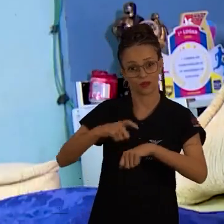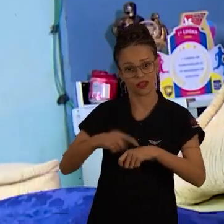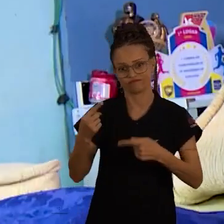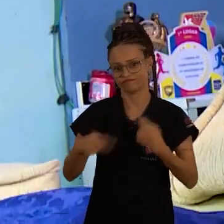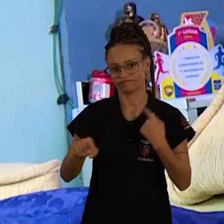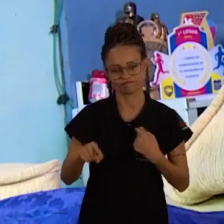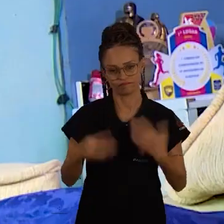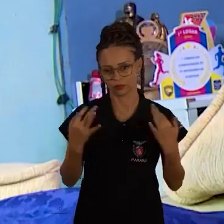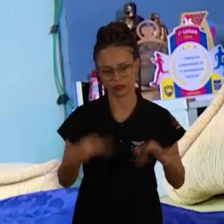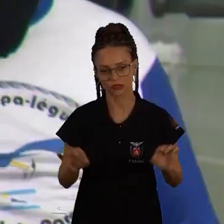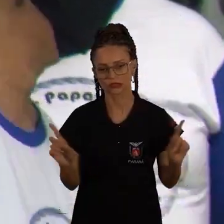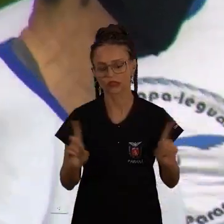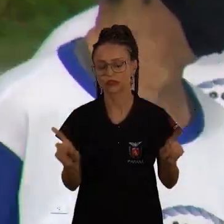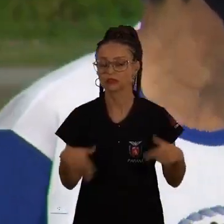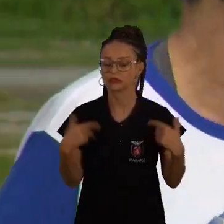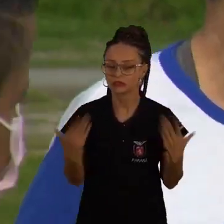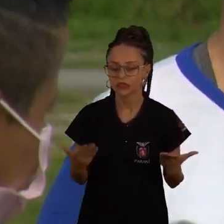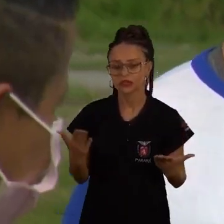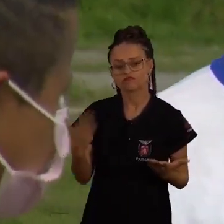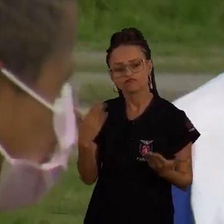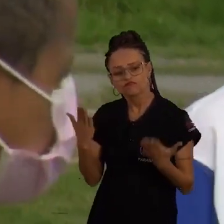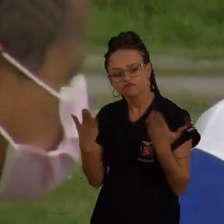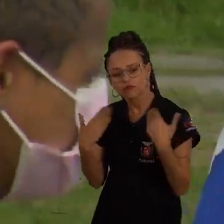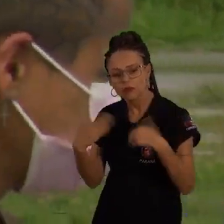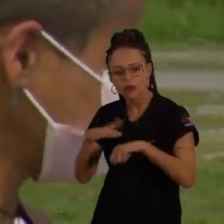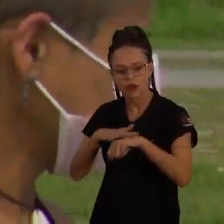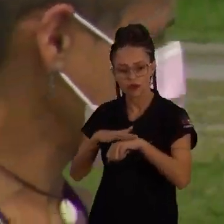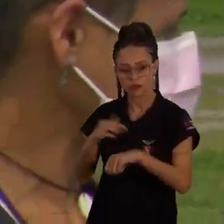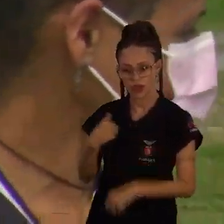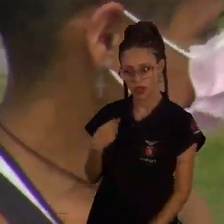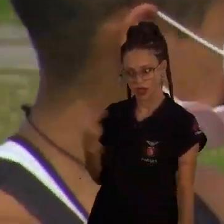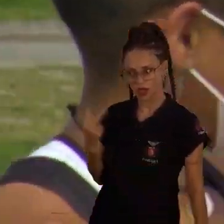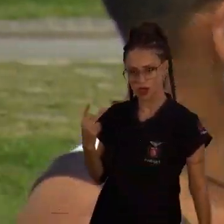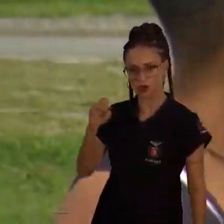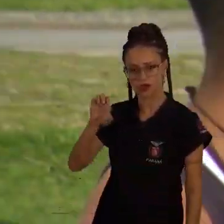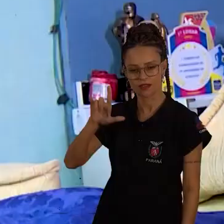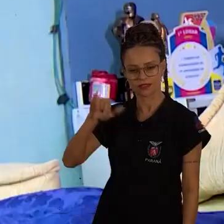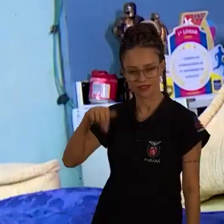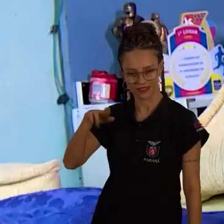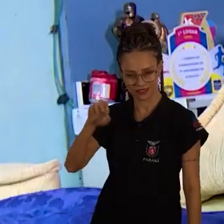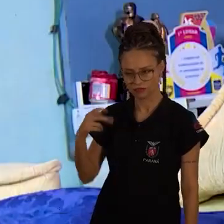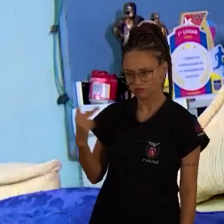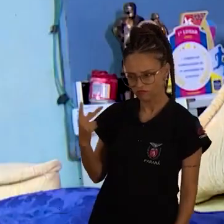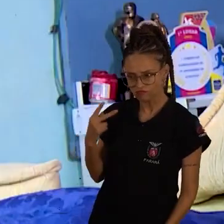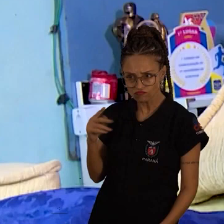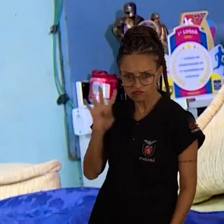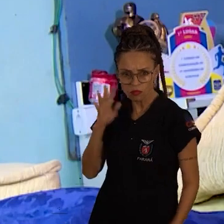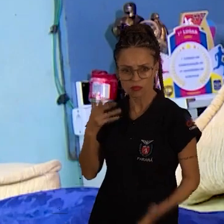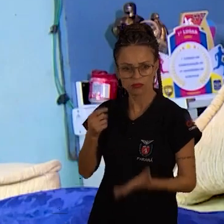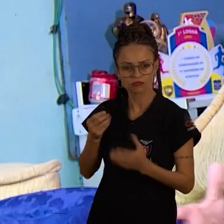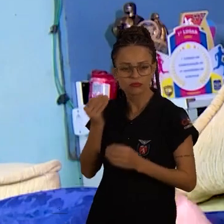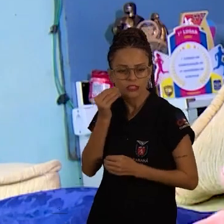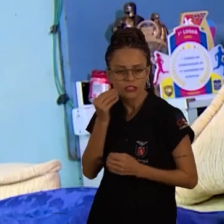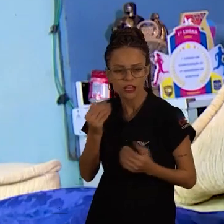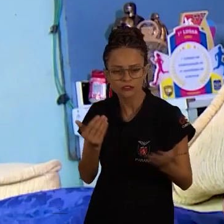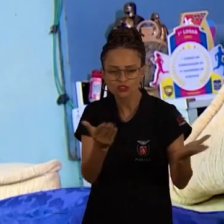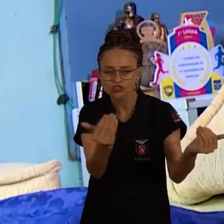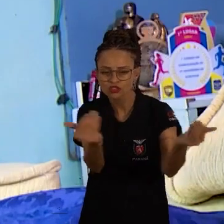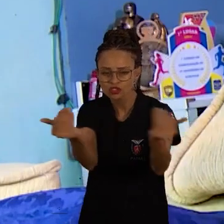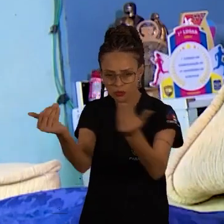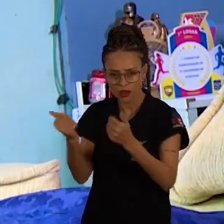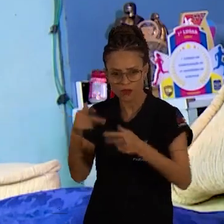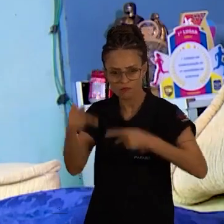certo. Então, aí a gente conversando em casa, eu e Eliane, a gente falou, vamos fazer o seguinte, vamos tentar chamar o